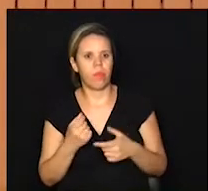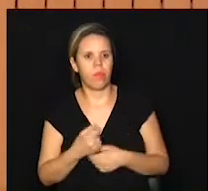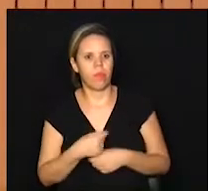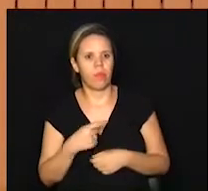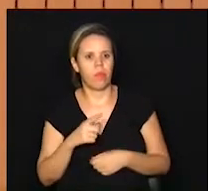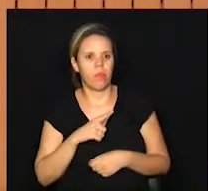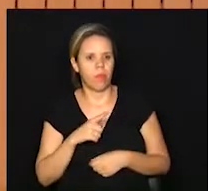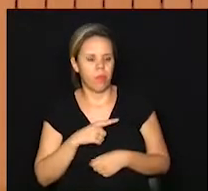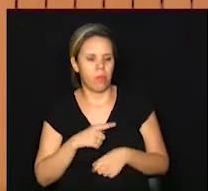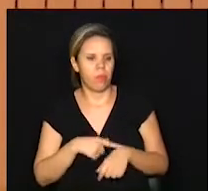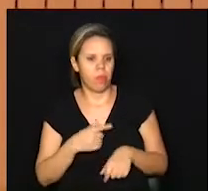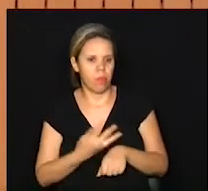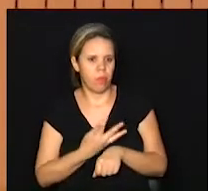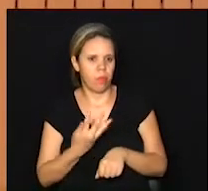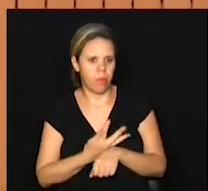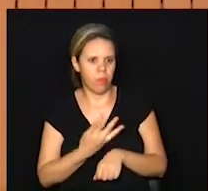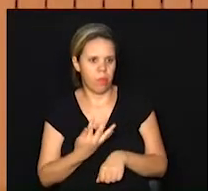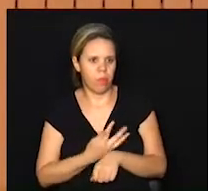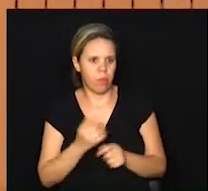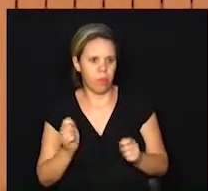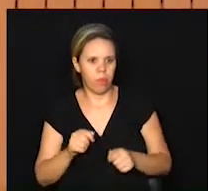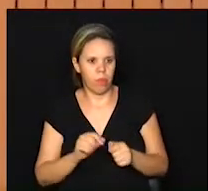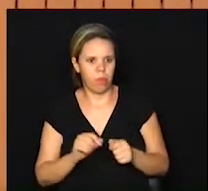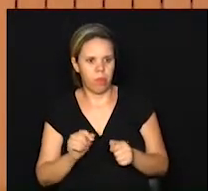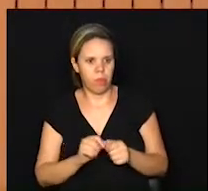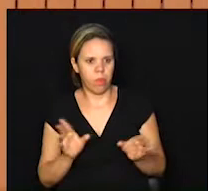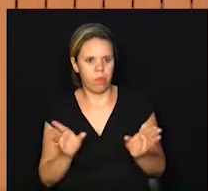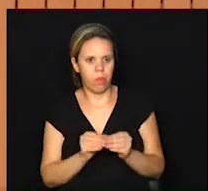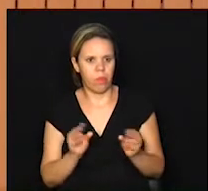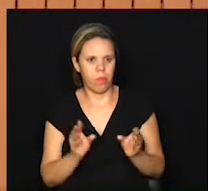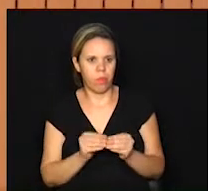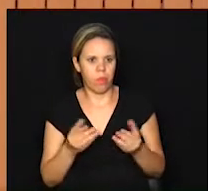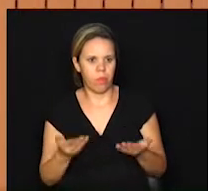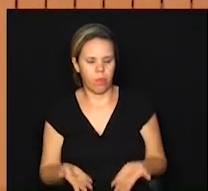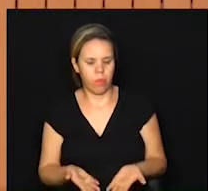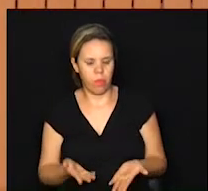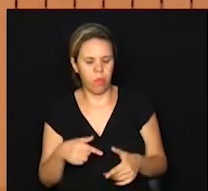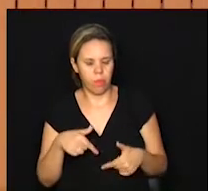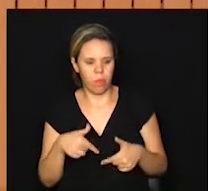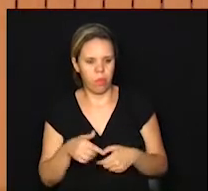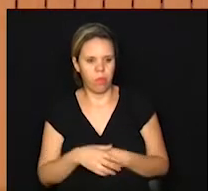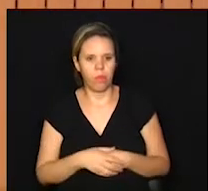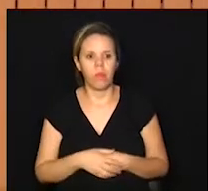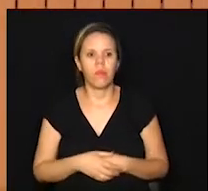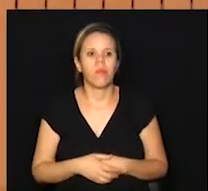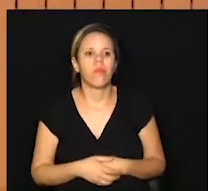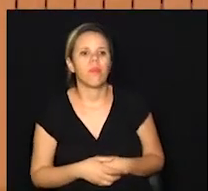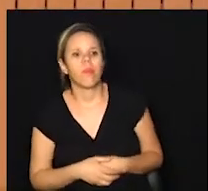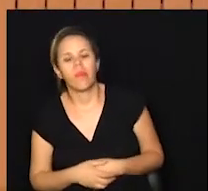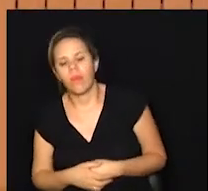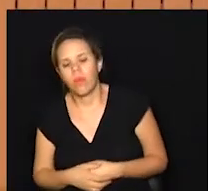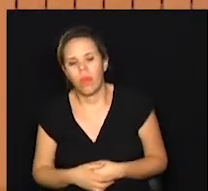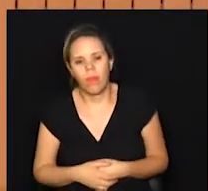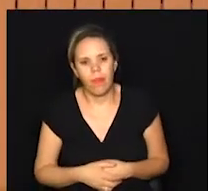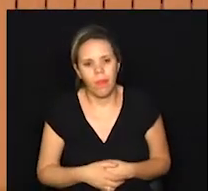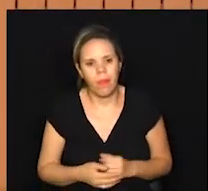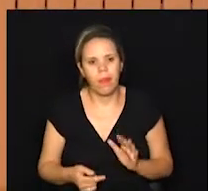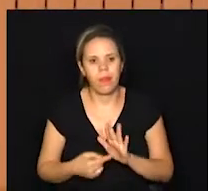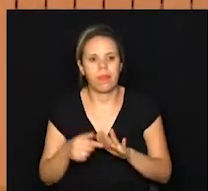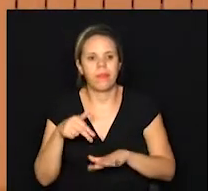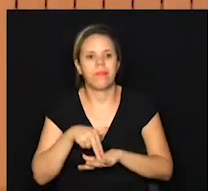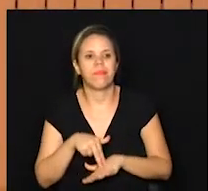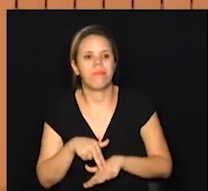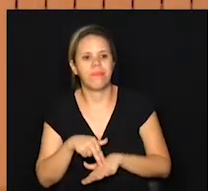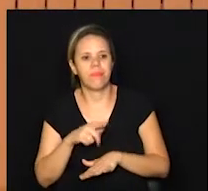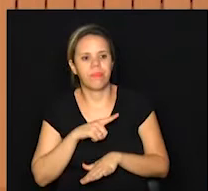estamos com o tempo apertado para poder fazer as conclusões aqui do nosso trabalho. Queria que você se apresentasse e tivesse